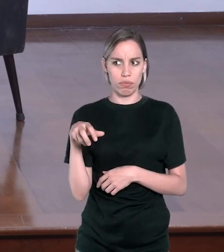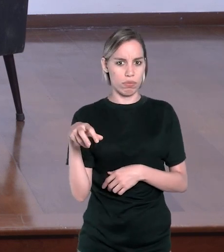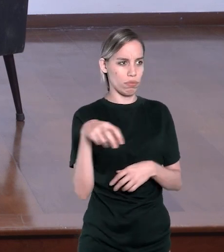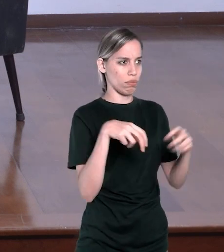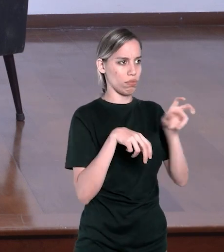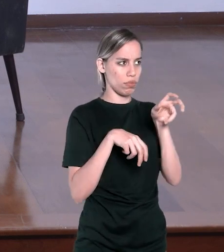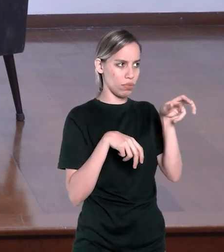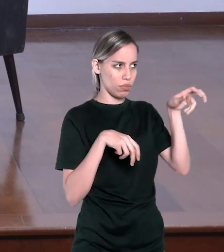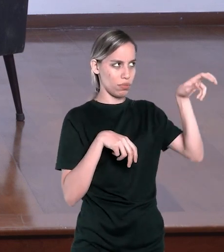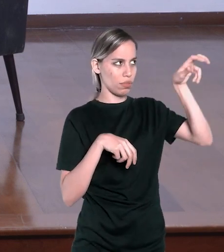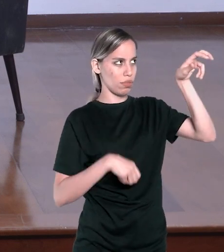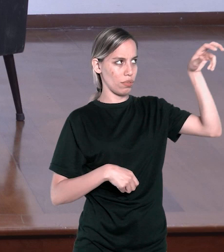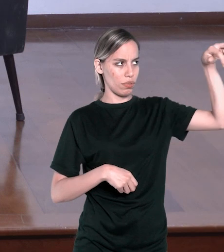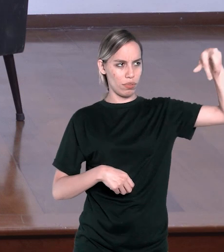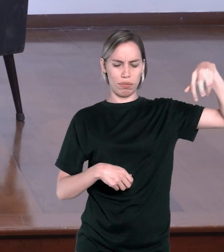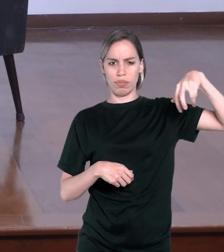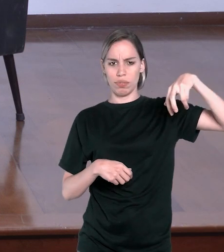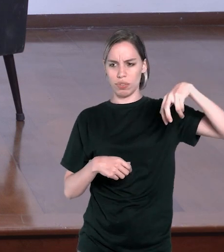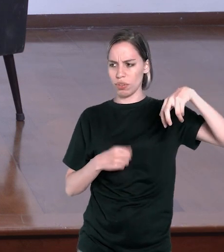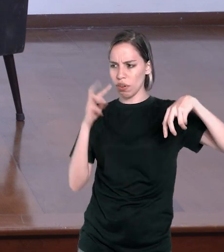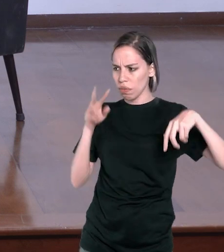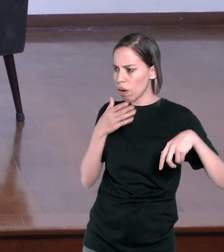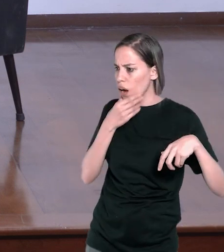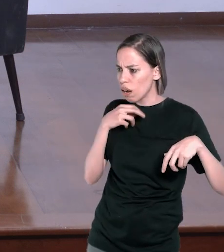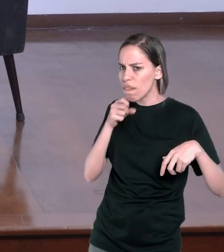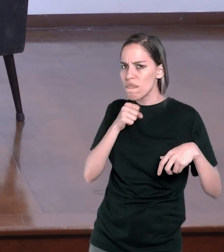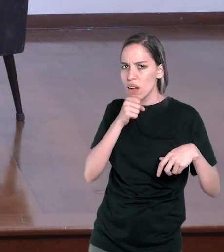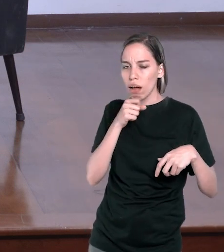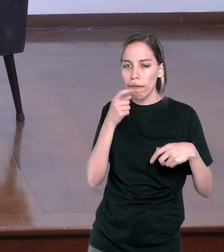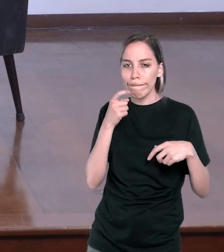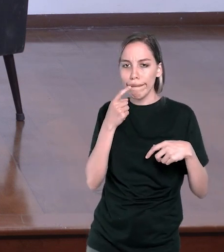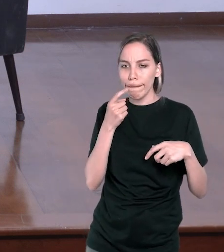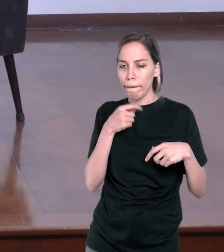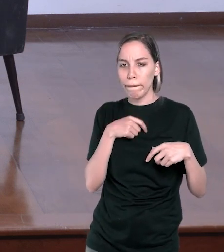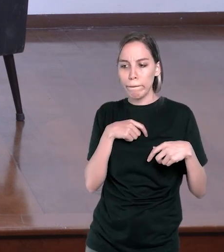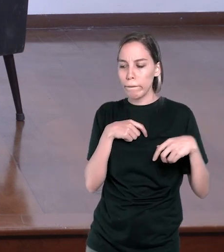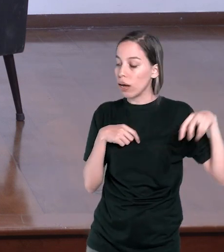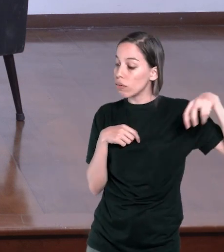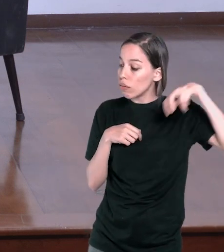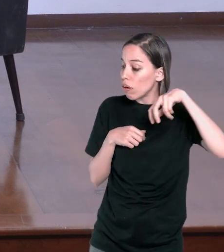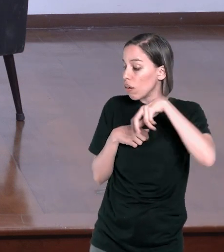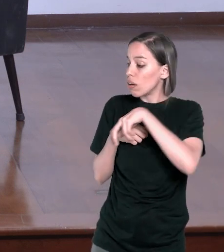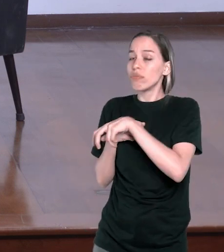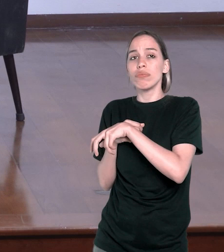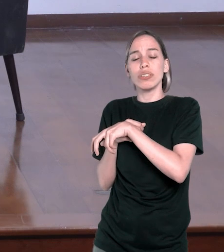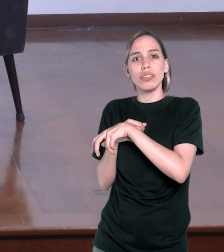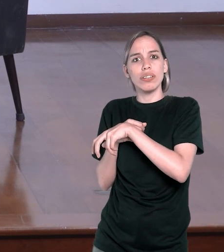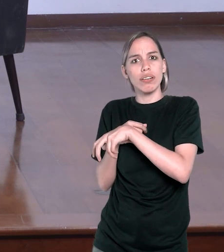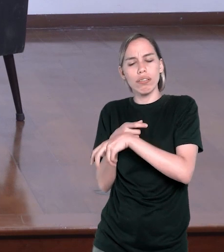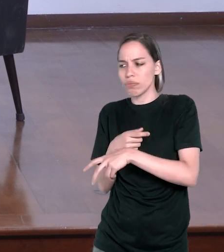seu rosto. Correu para a rua principal, acalmou-se com o pregão dos vendedores. Passou por caixeiros em mangas de